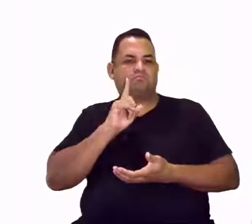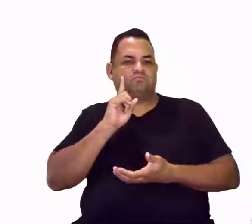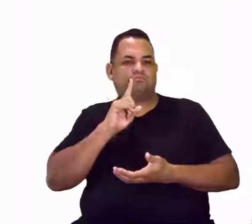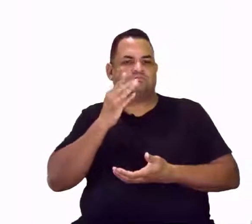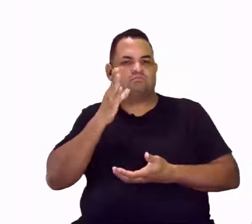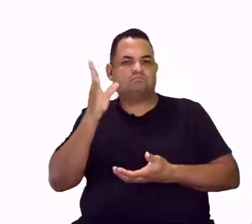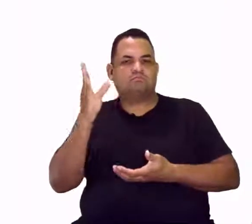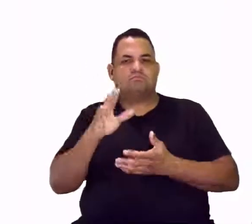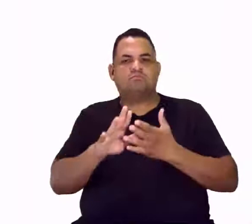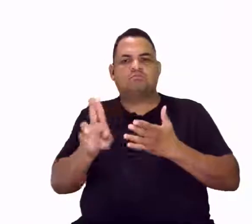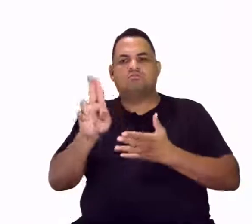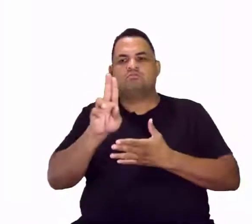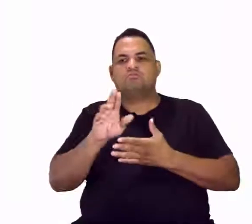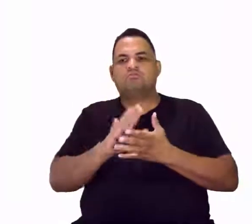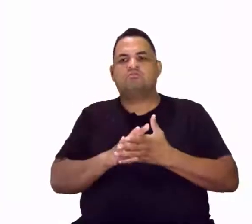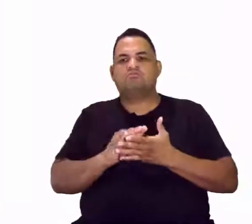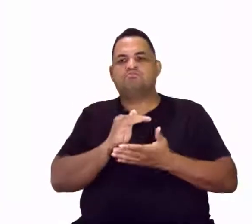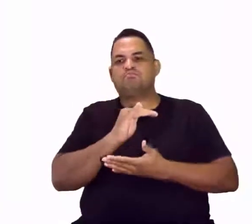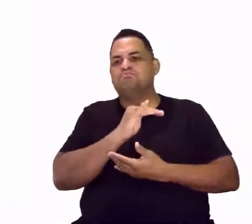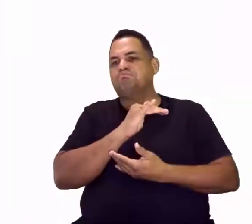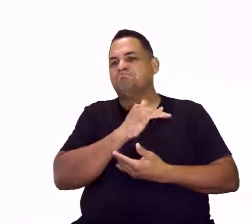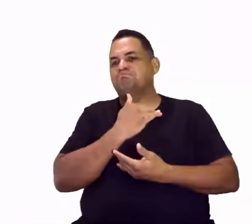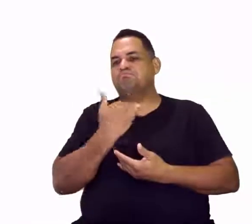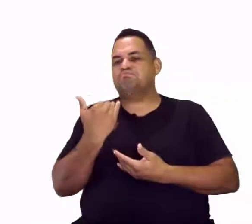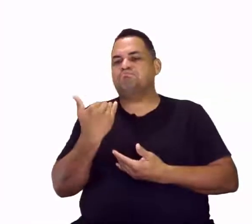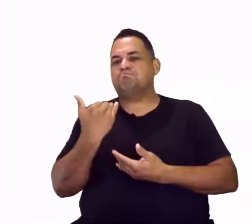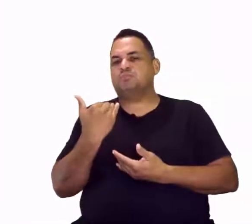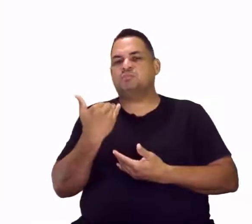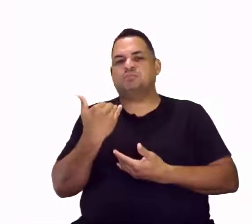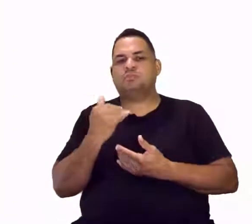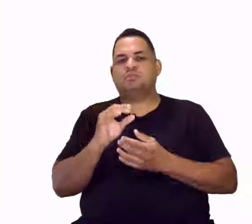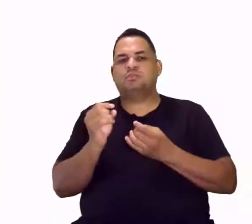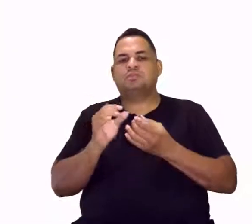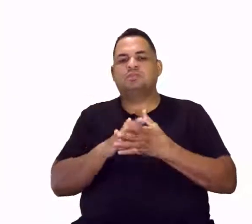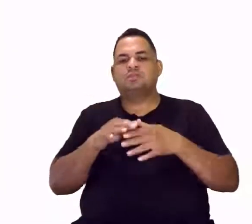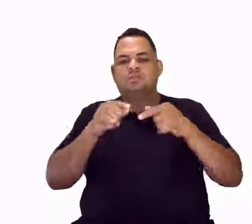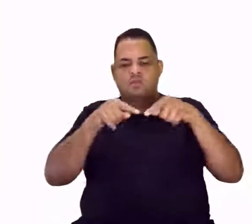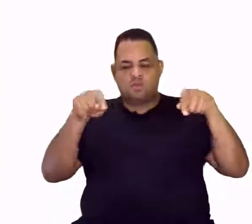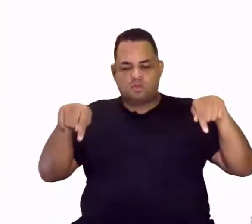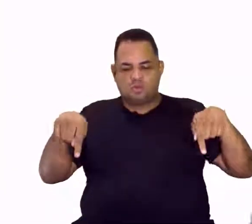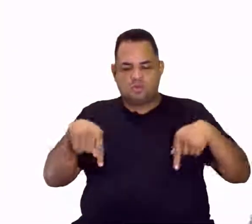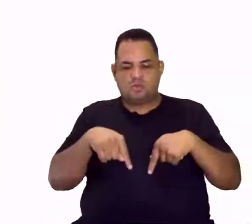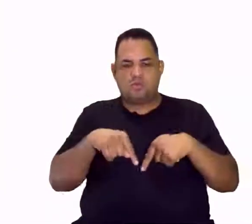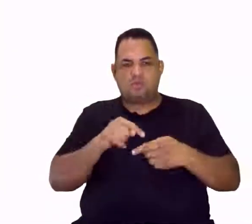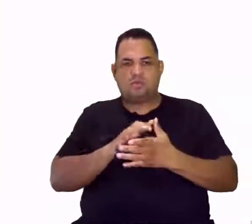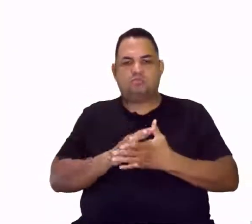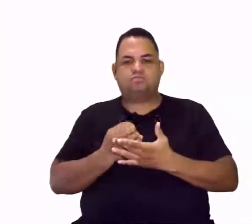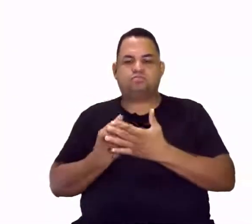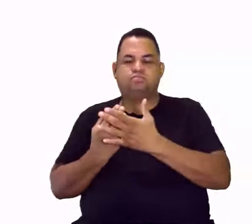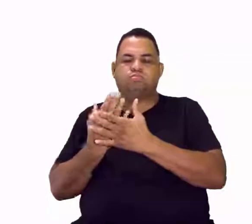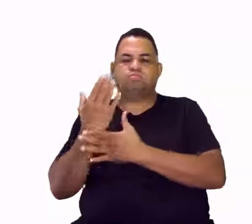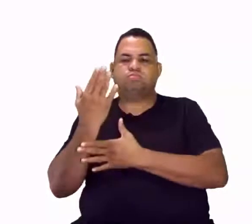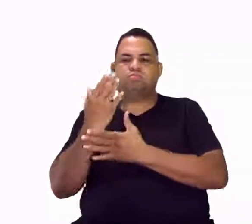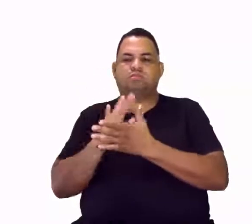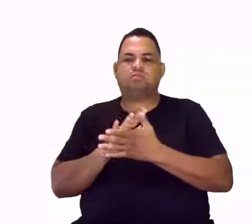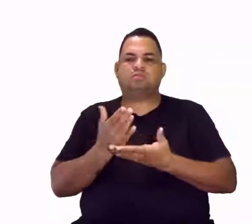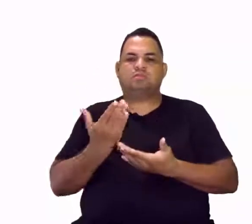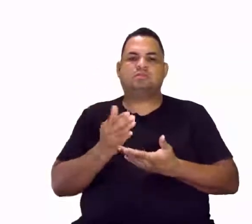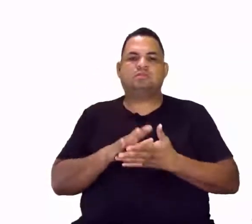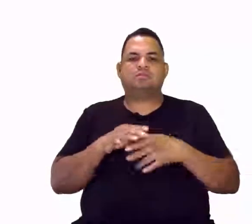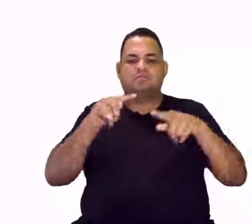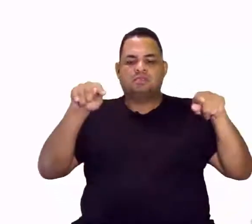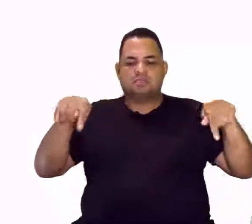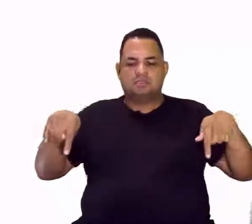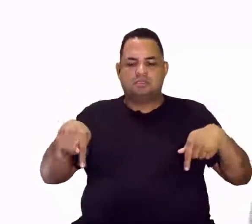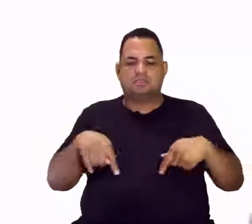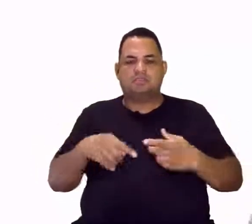do norte, que adotam a pena de morte para a câmara de gás. Então, a pessoa que morre vai para a câmara de